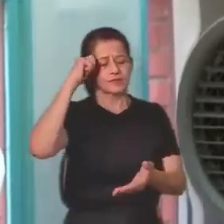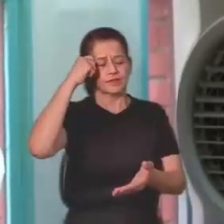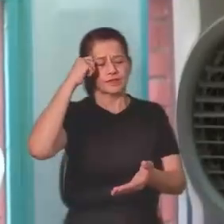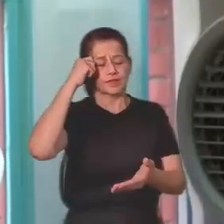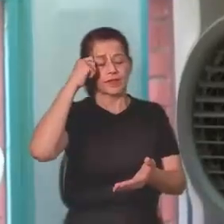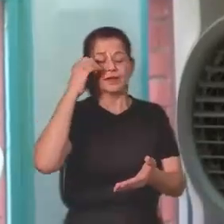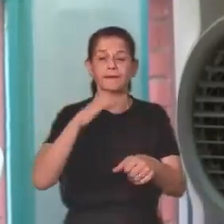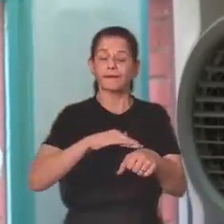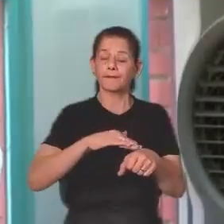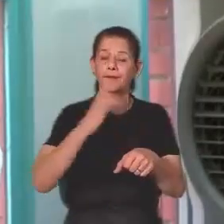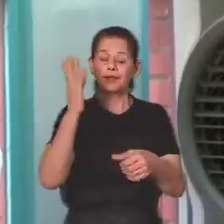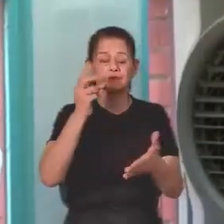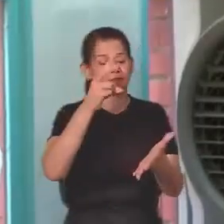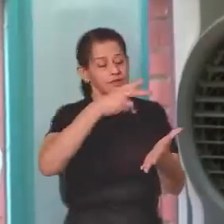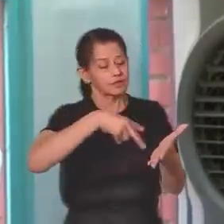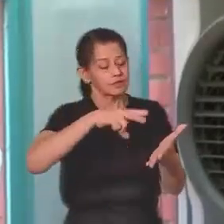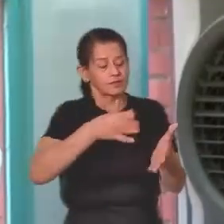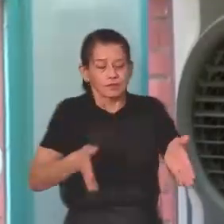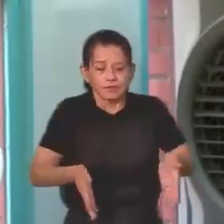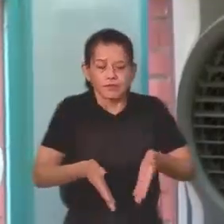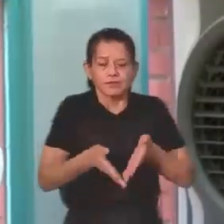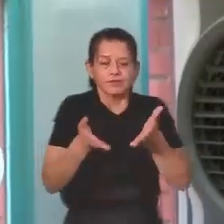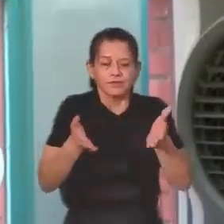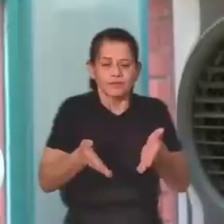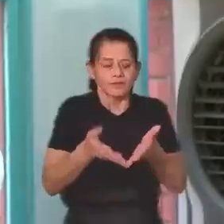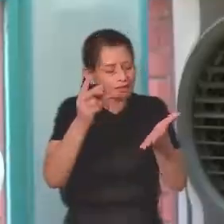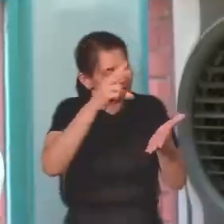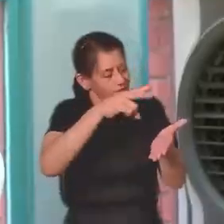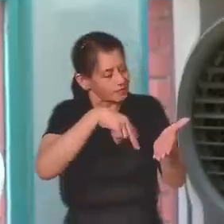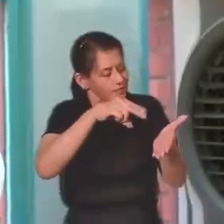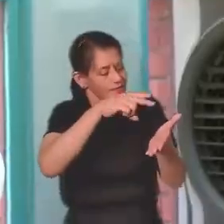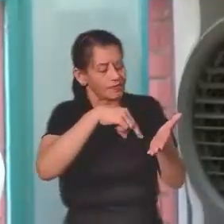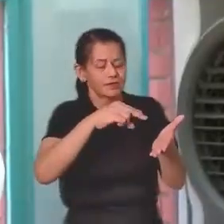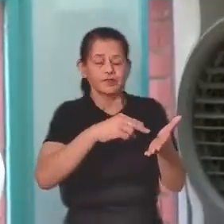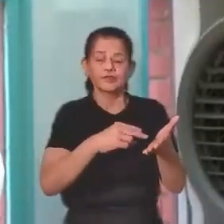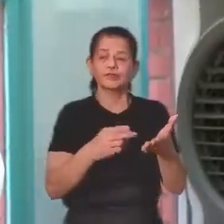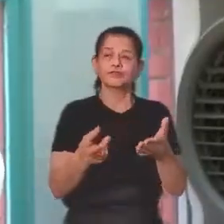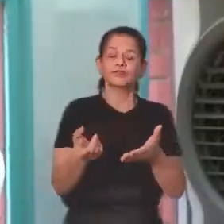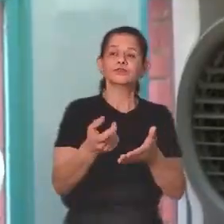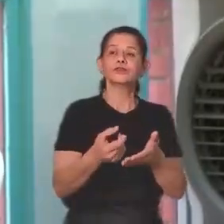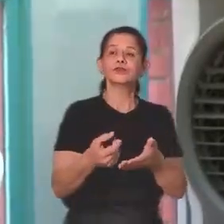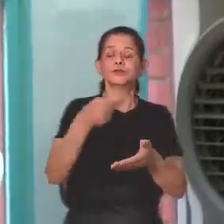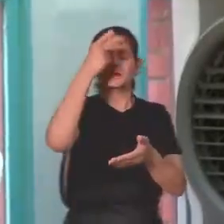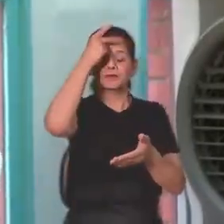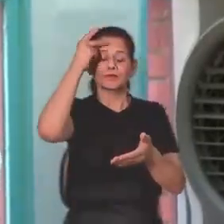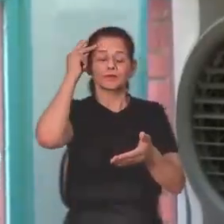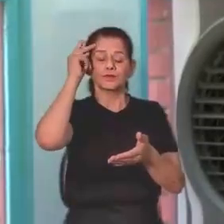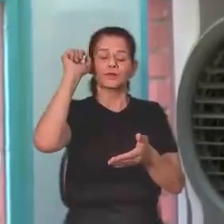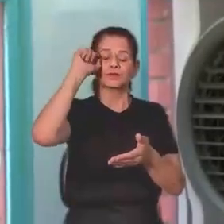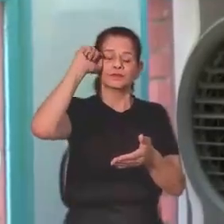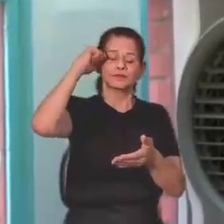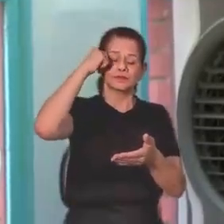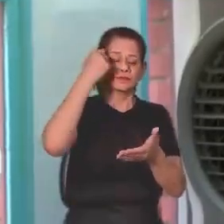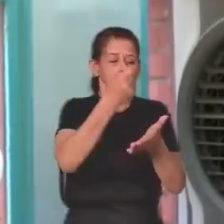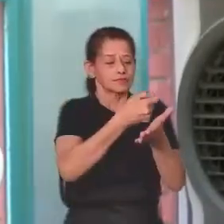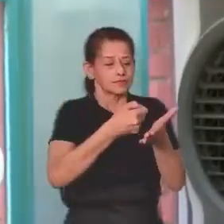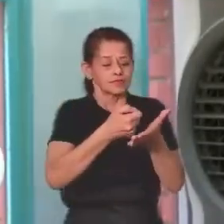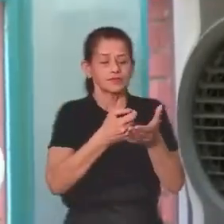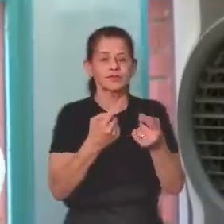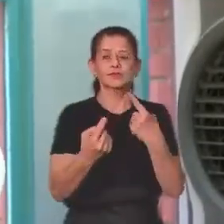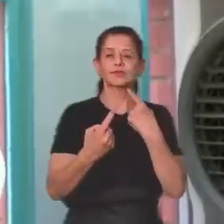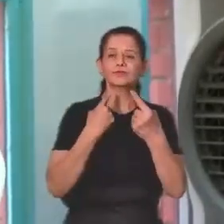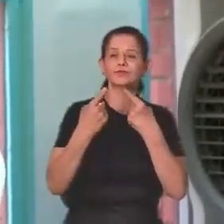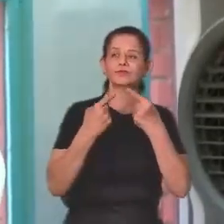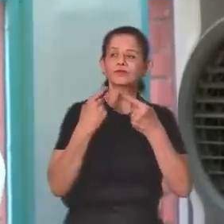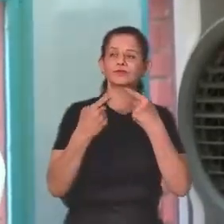mais leitura, né, incentivasse mais a leitura de escritores negros e